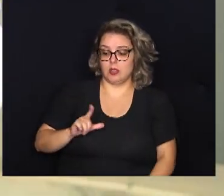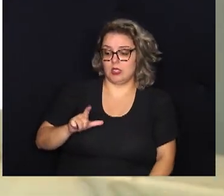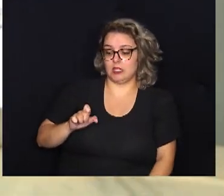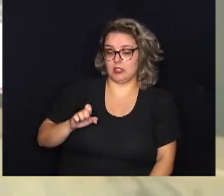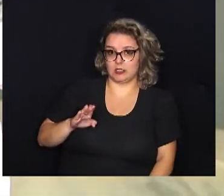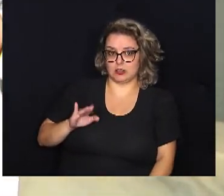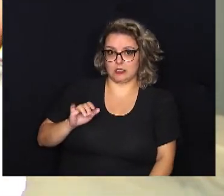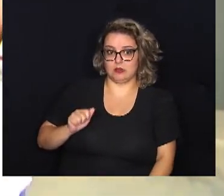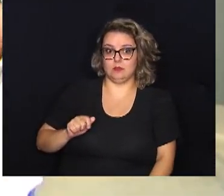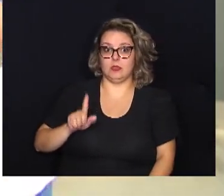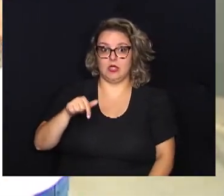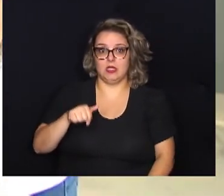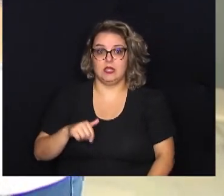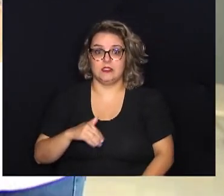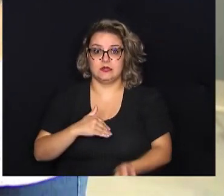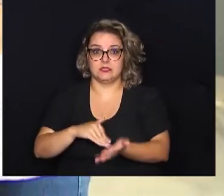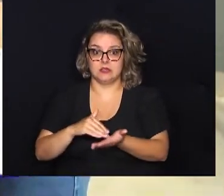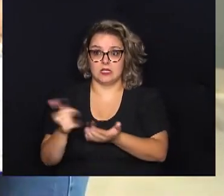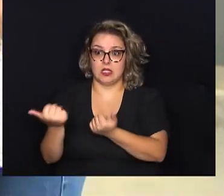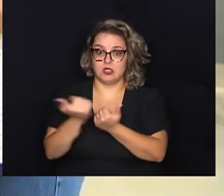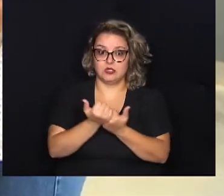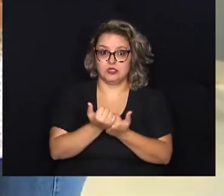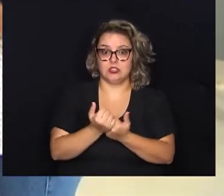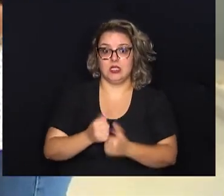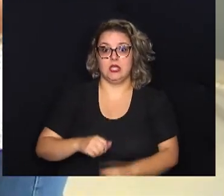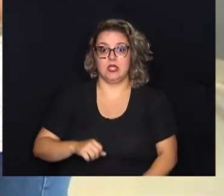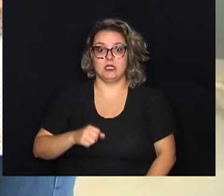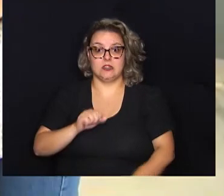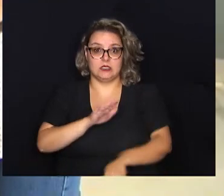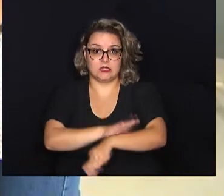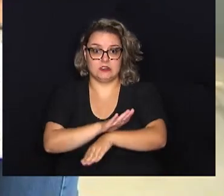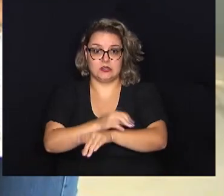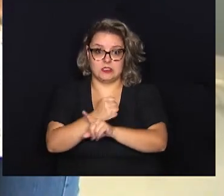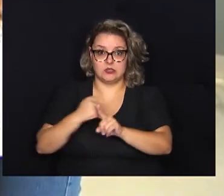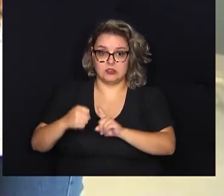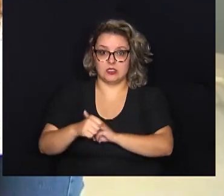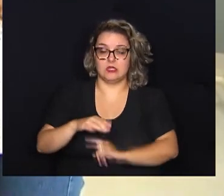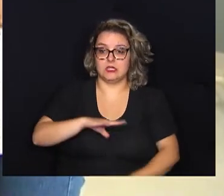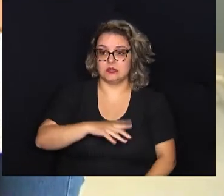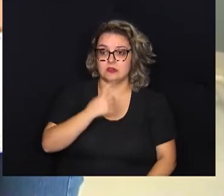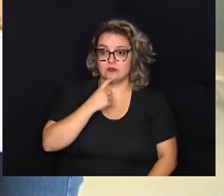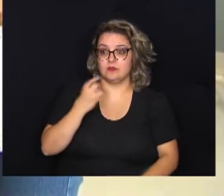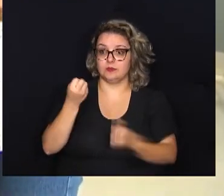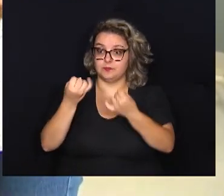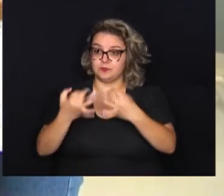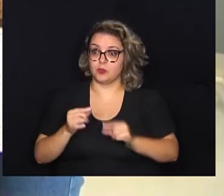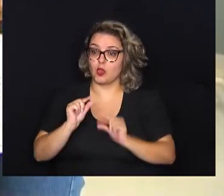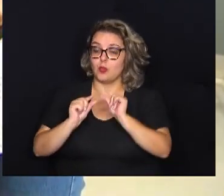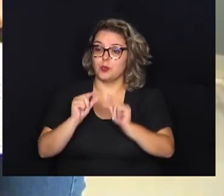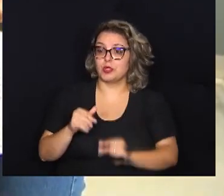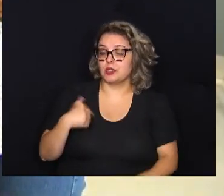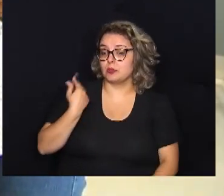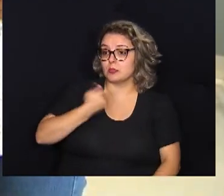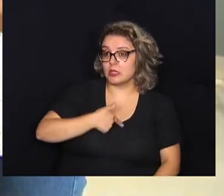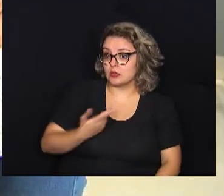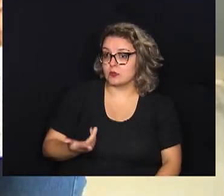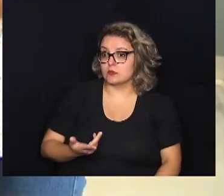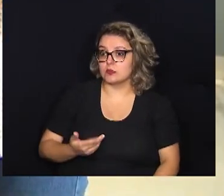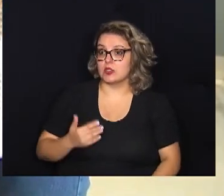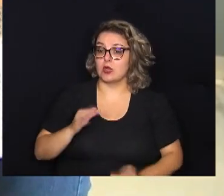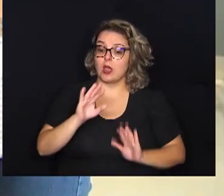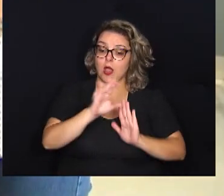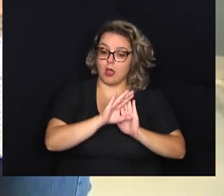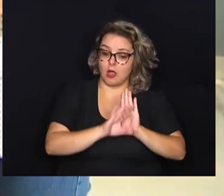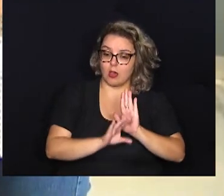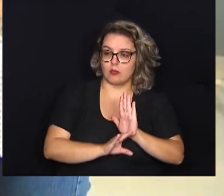secretária adjunta da assistência social aqui da cidade de Campinas e ela vai explicar também um pouquinho para a gente sobre a